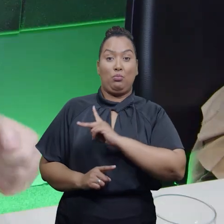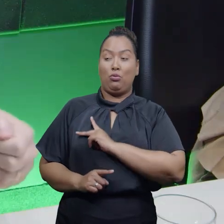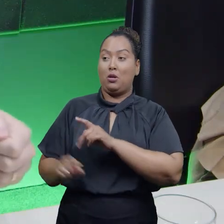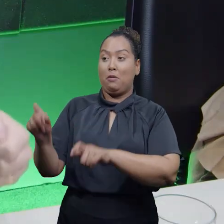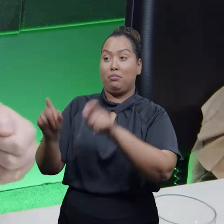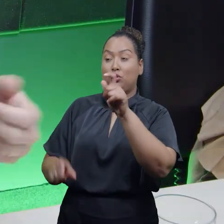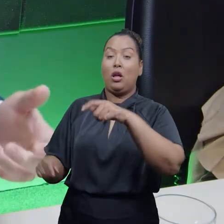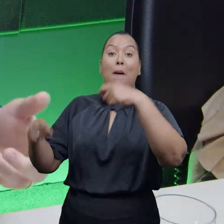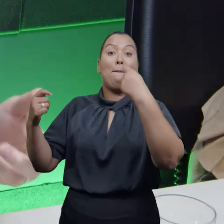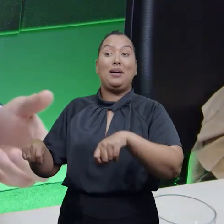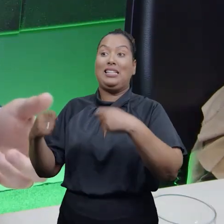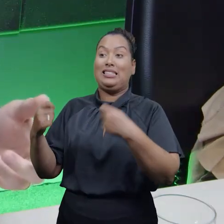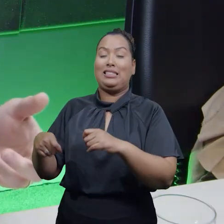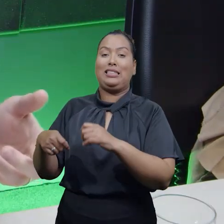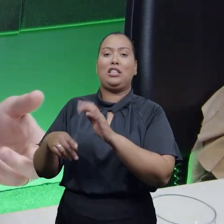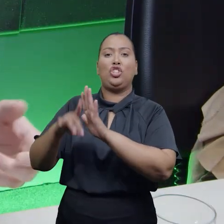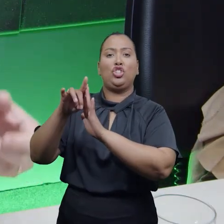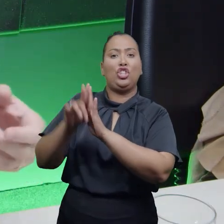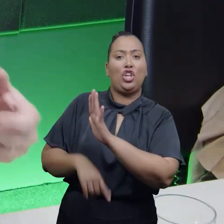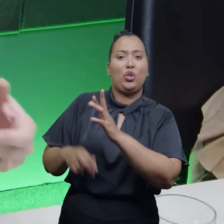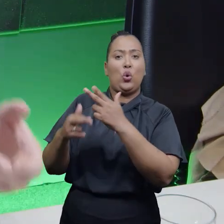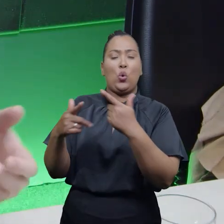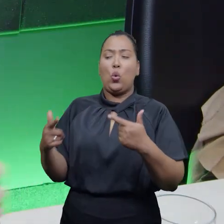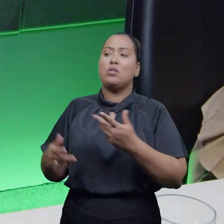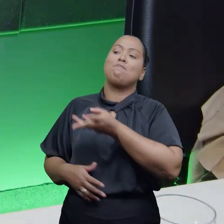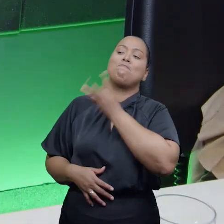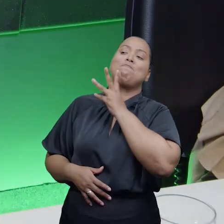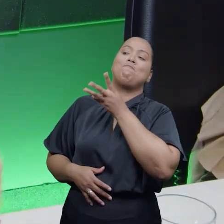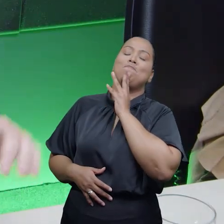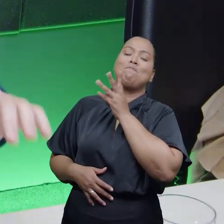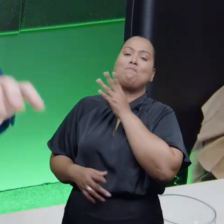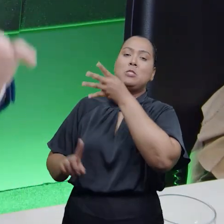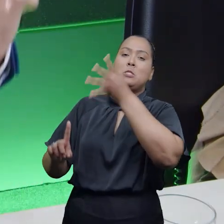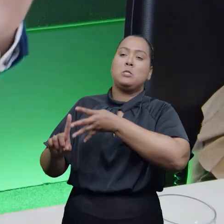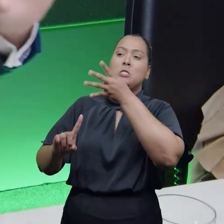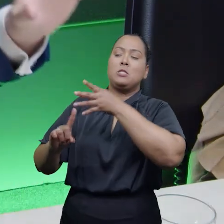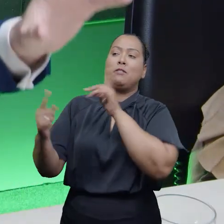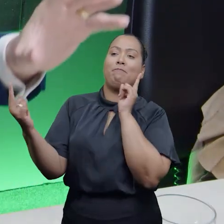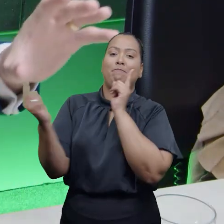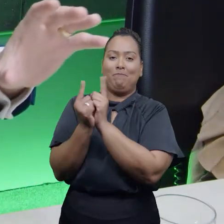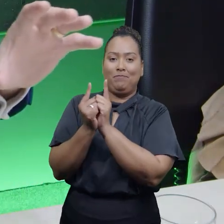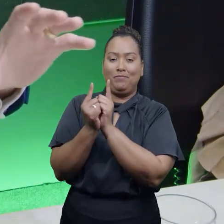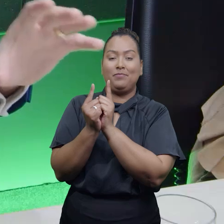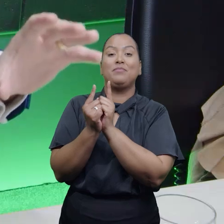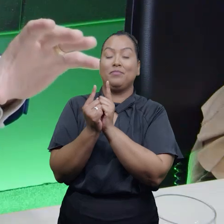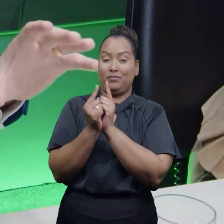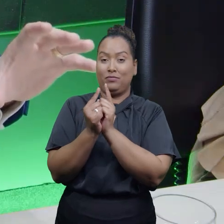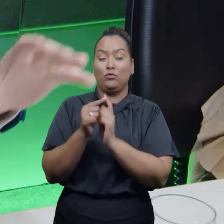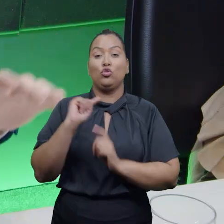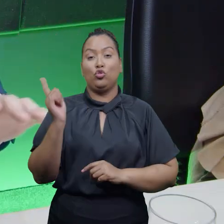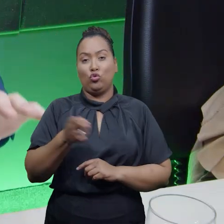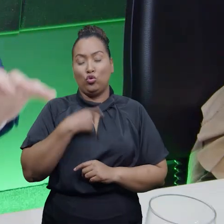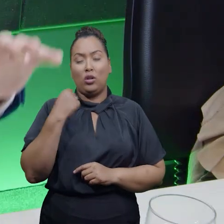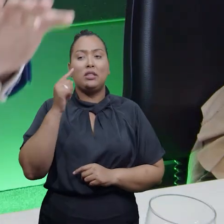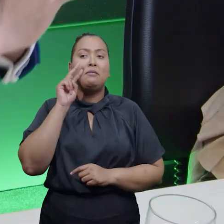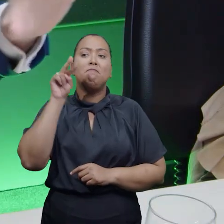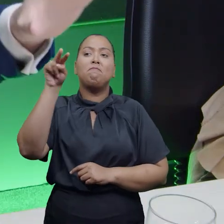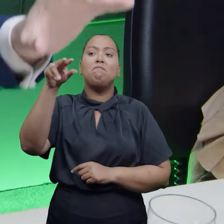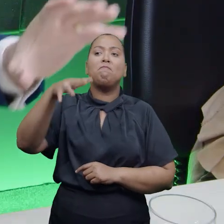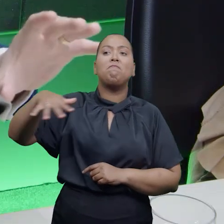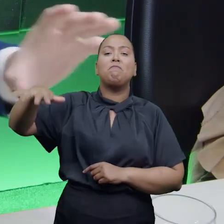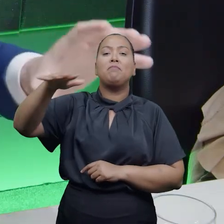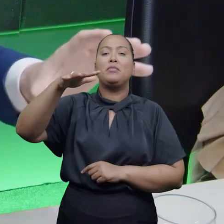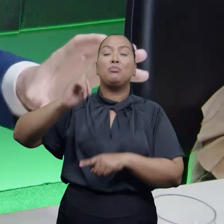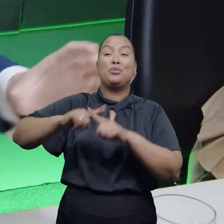indivíduo que realmente necessita da política pública e sabe a demanda. E nós temos uma visão no Ministério Público de Contas